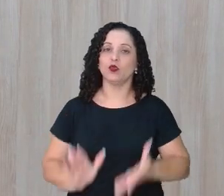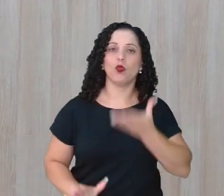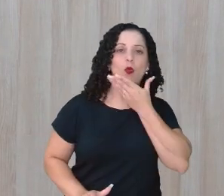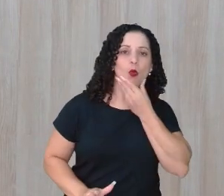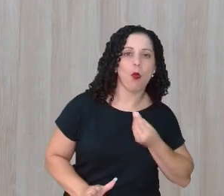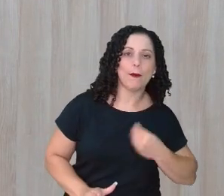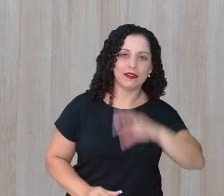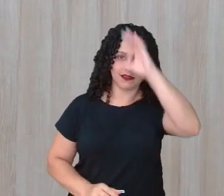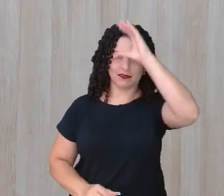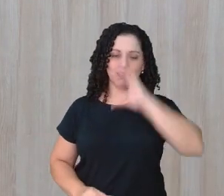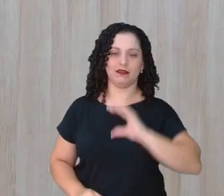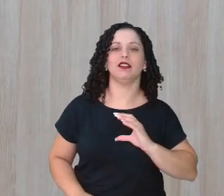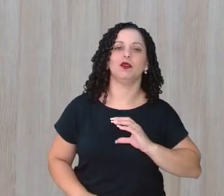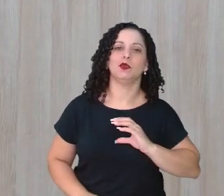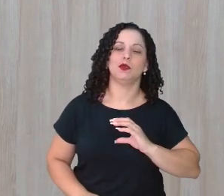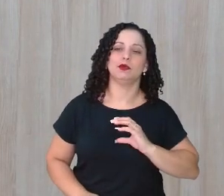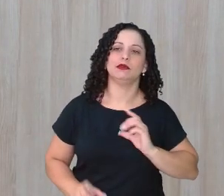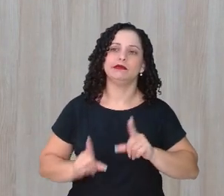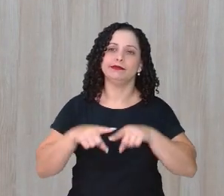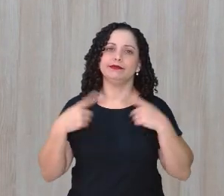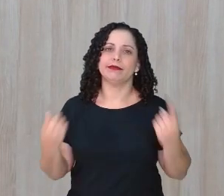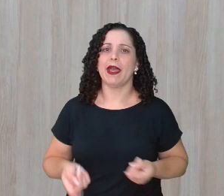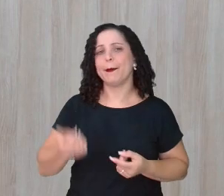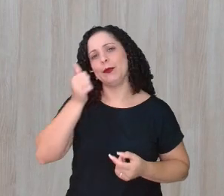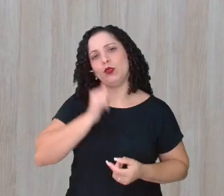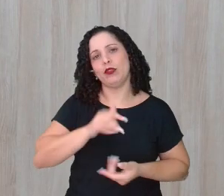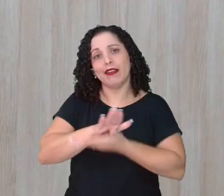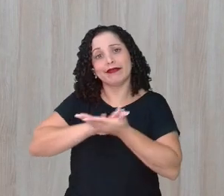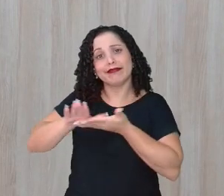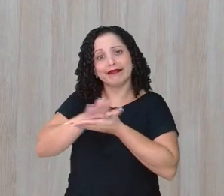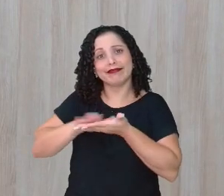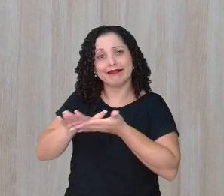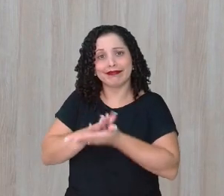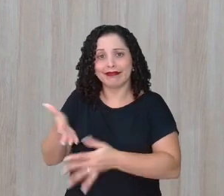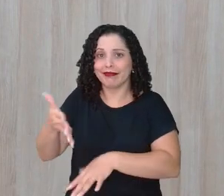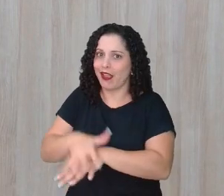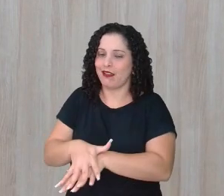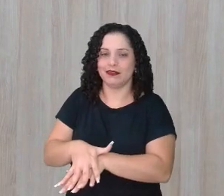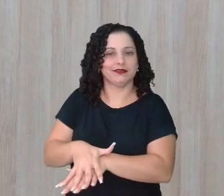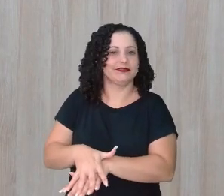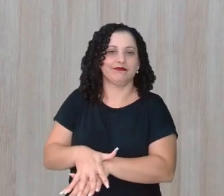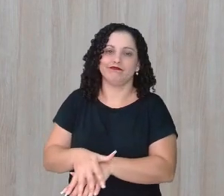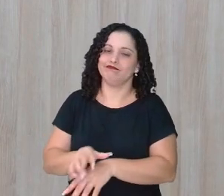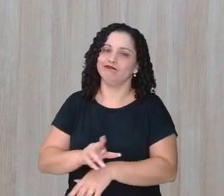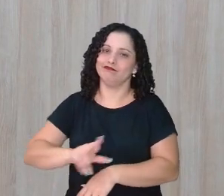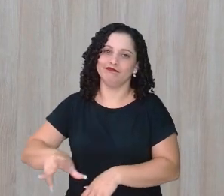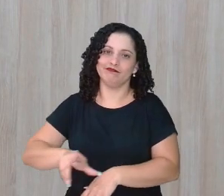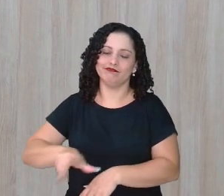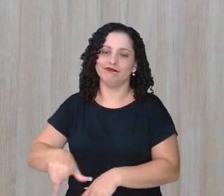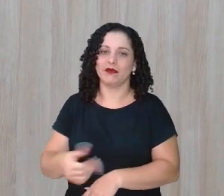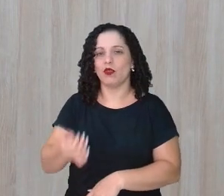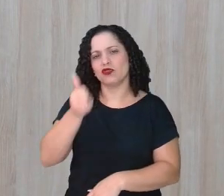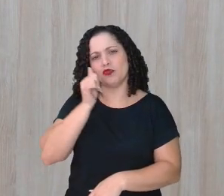do Cidadão, onde as mulheres não estavam incluídas. E essas mulheres, as mulheres que